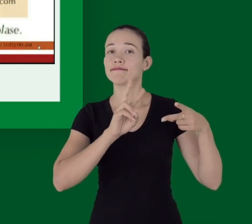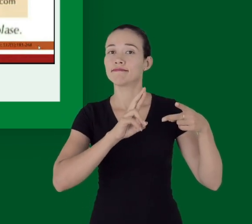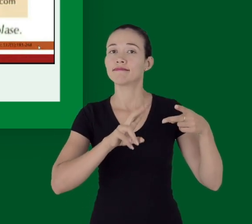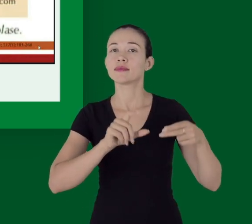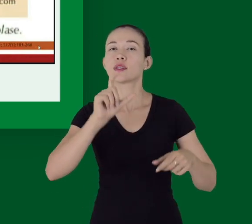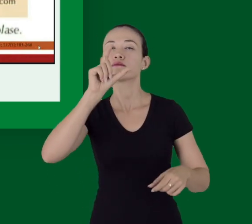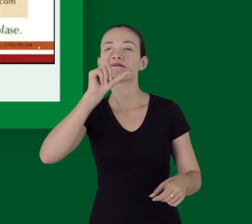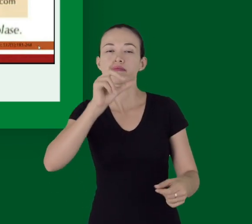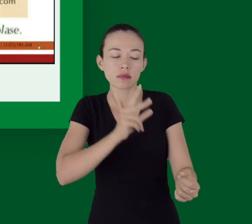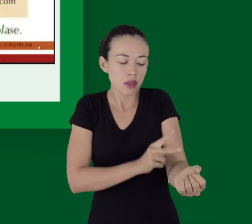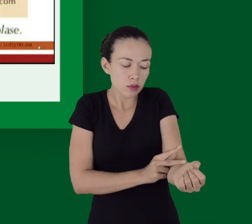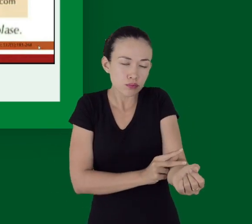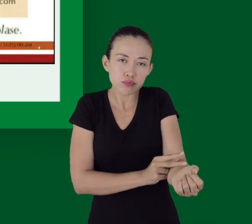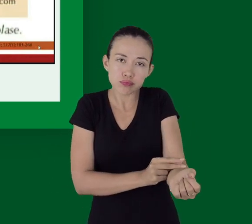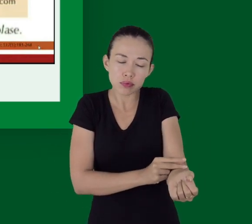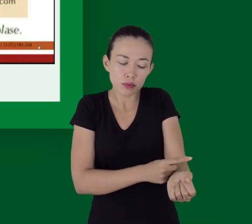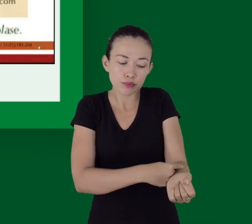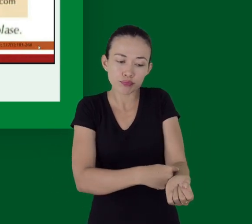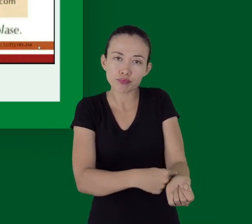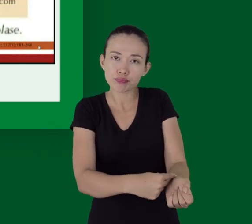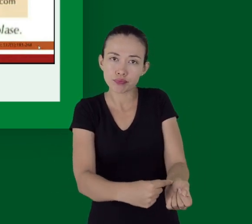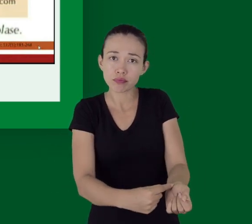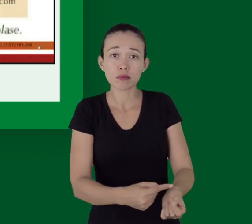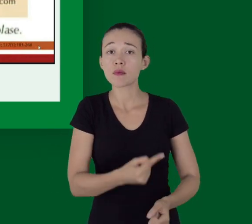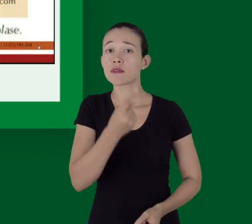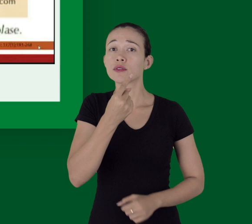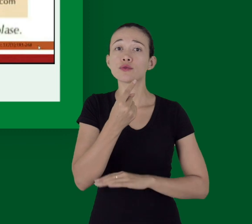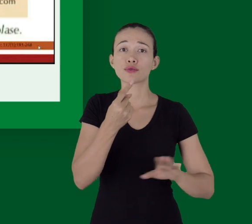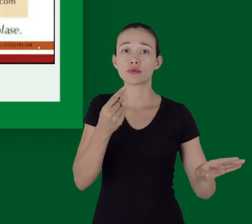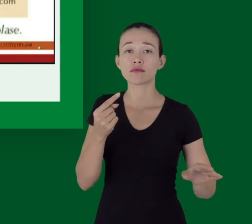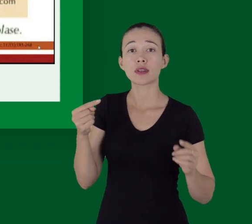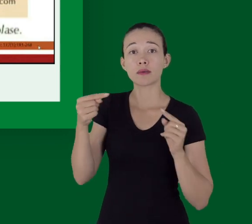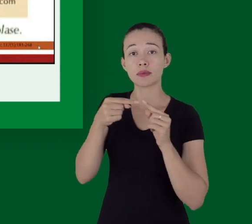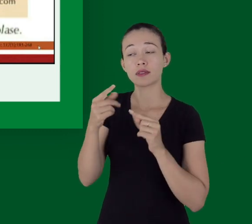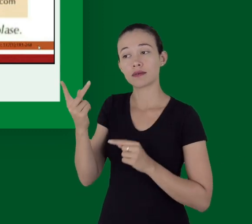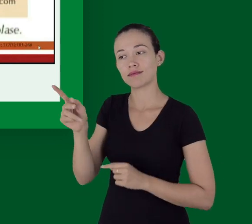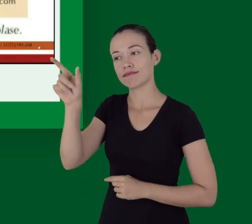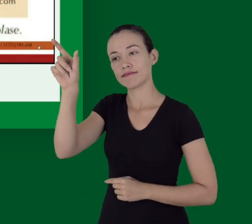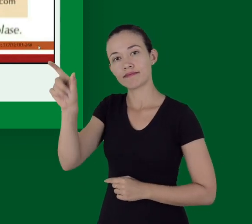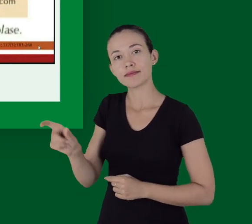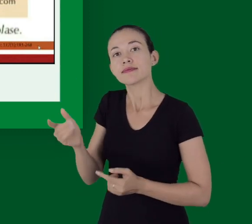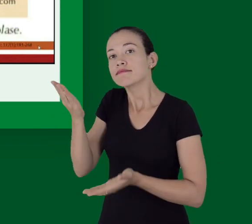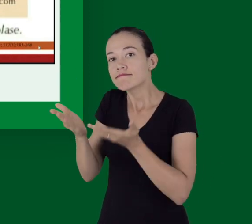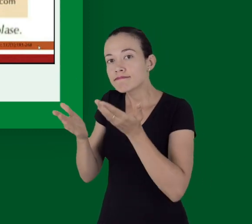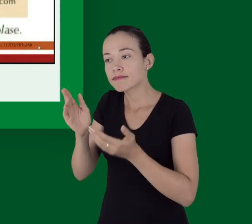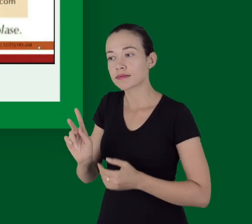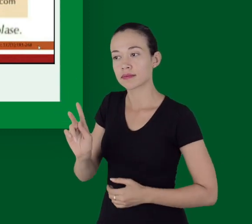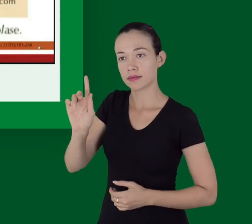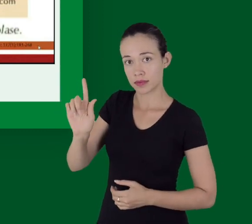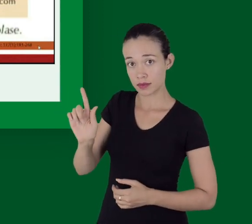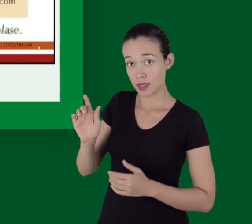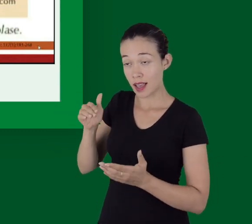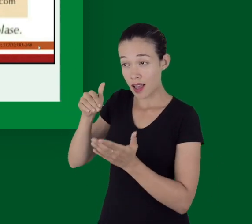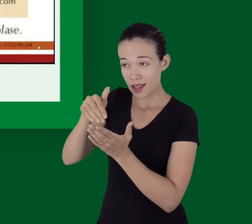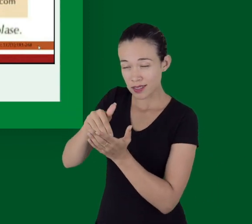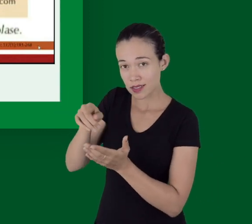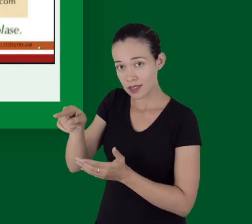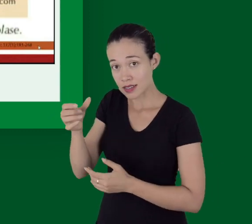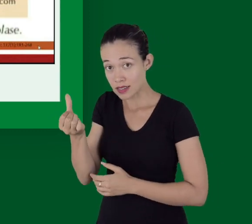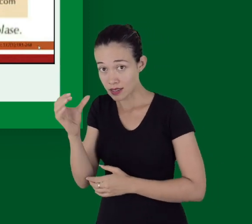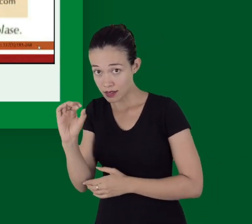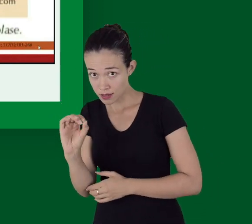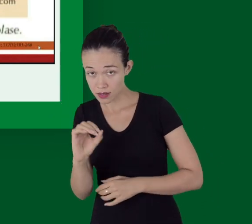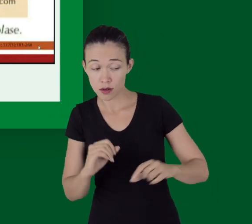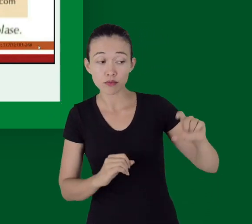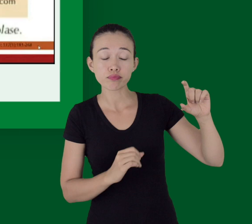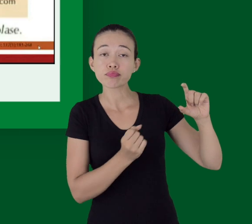do Metalise, que a gente faz em bolos único, depende só do peso. Se o paciente tiver até 70 quilos, você faz